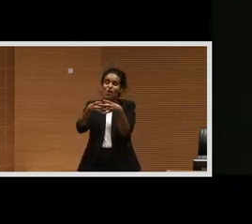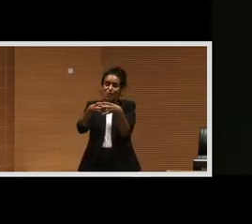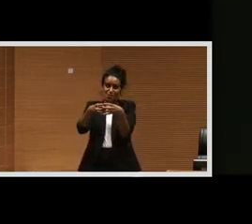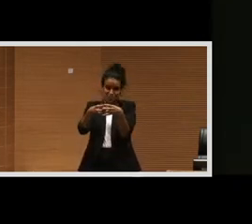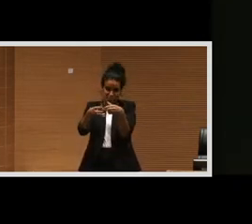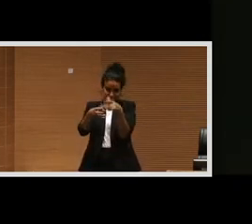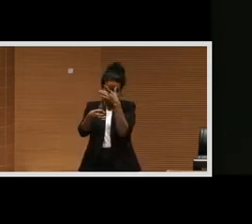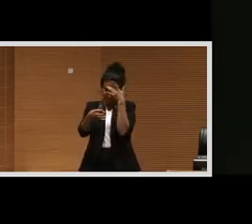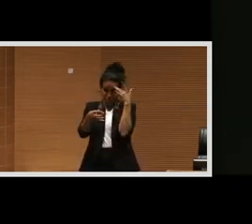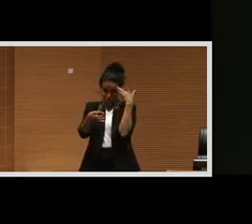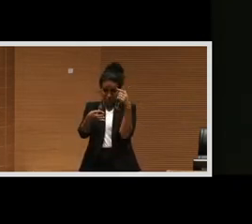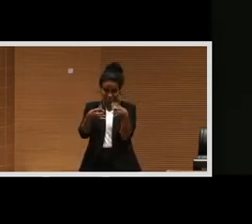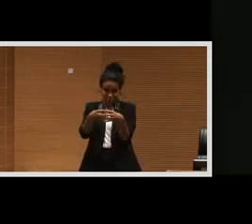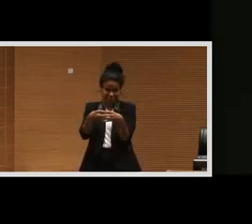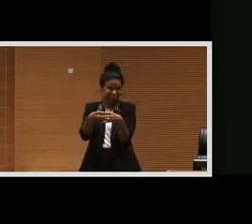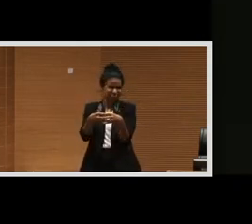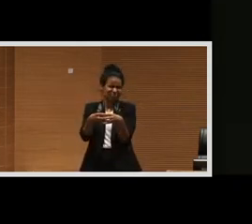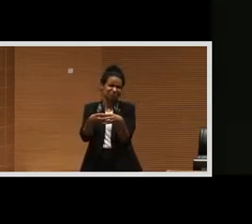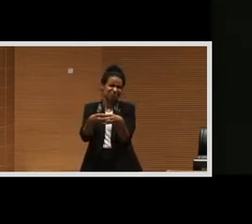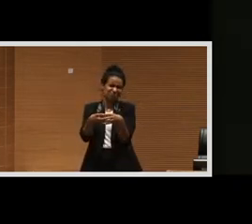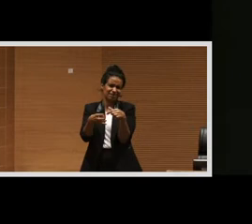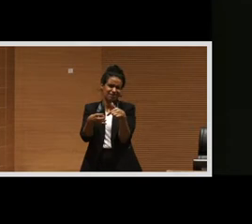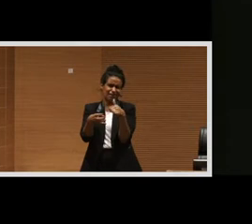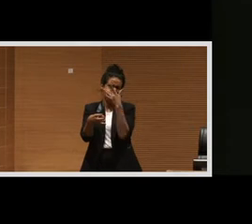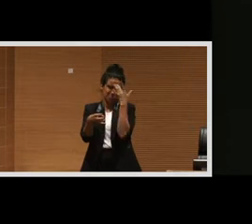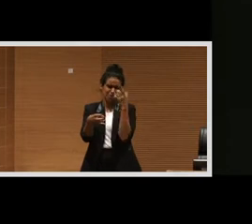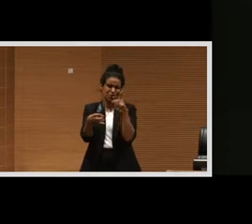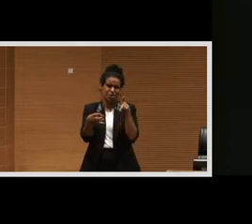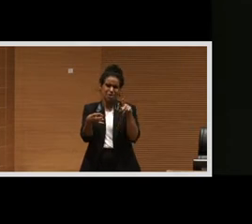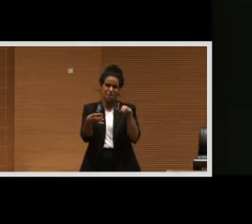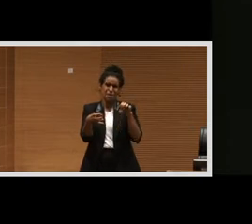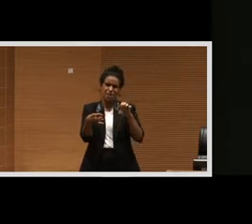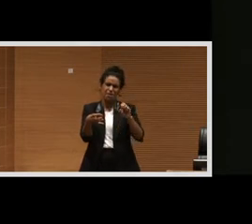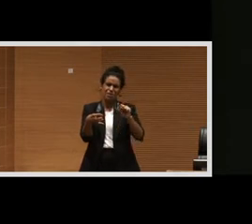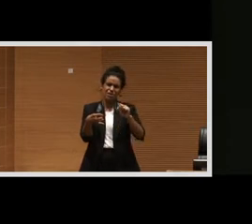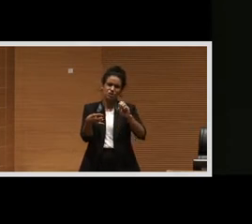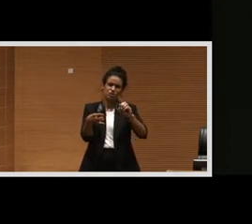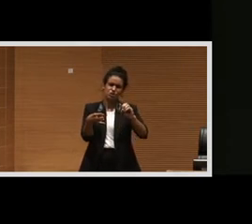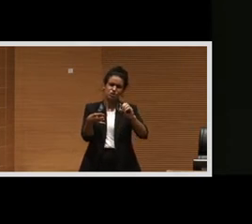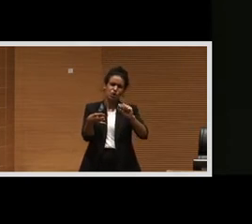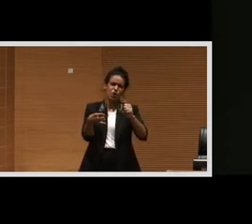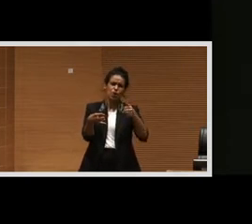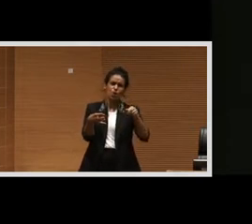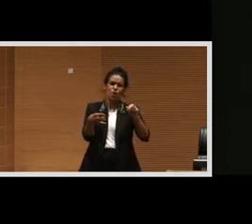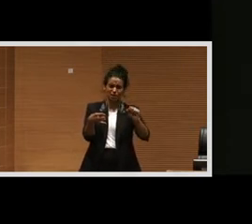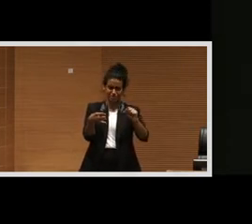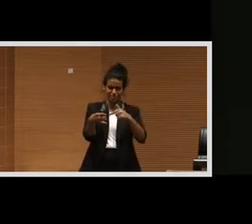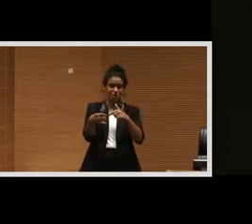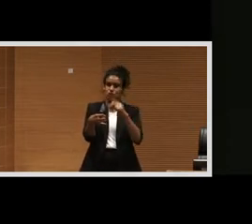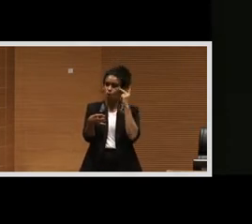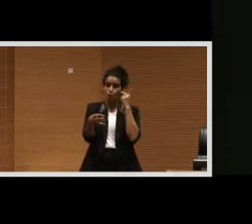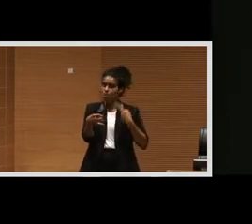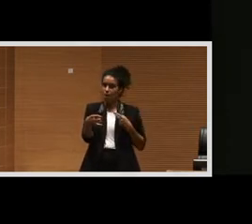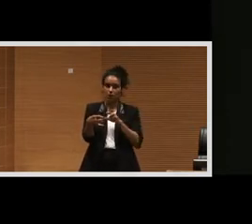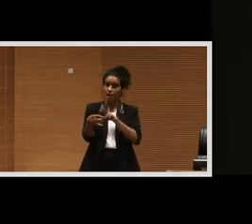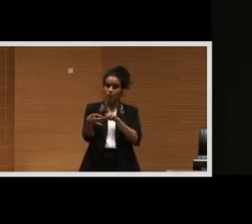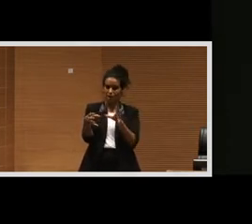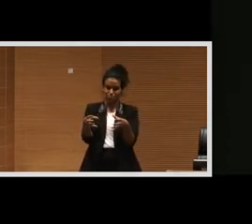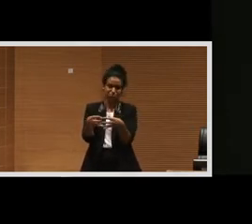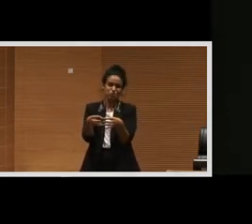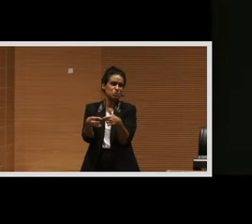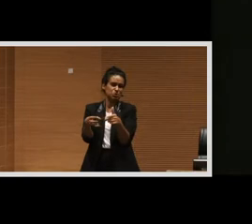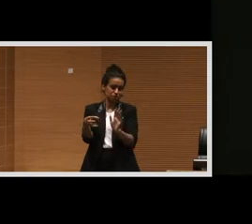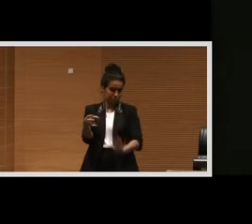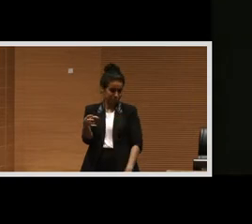Mas você pode chamar de pessoa também? Tá. Você pode. Pode? Pessoas inumanas? Pode. Não, okay.